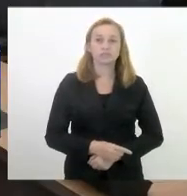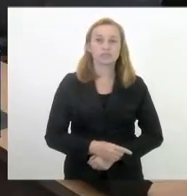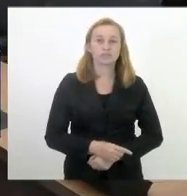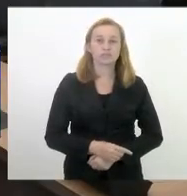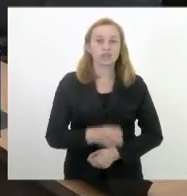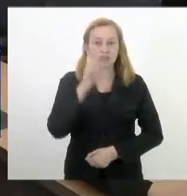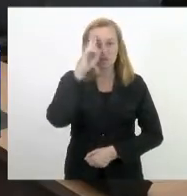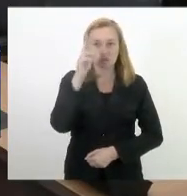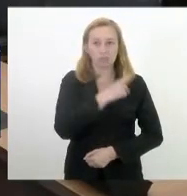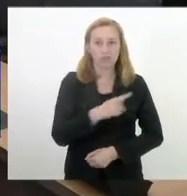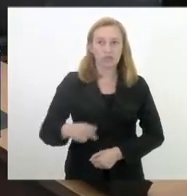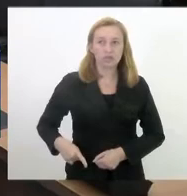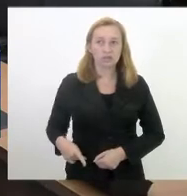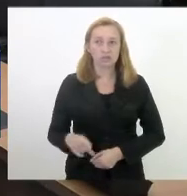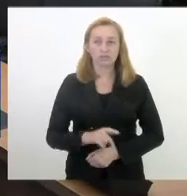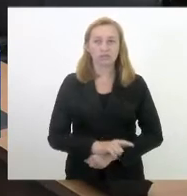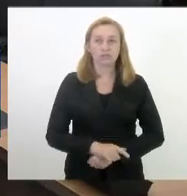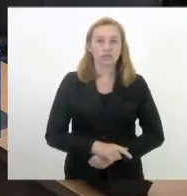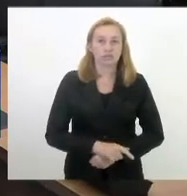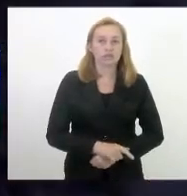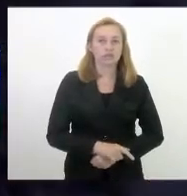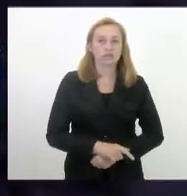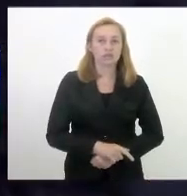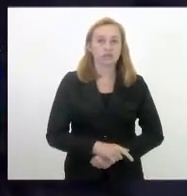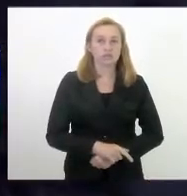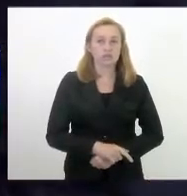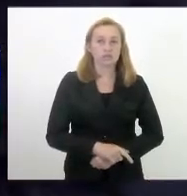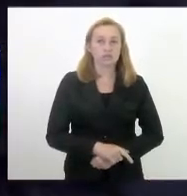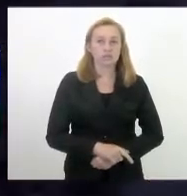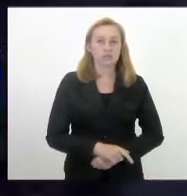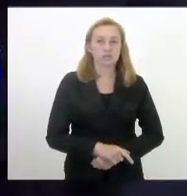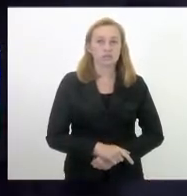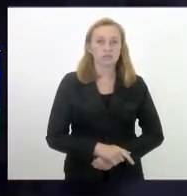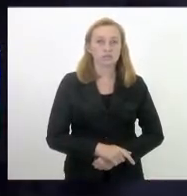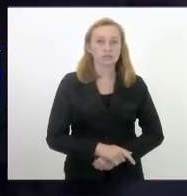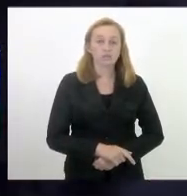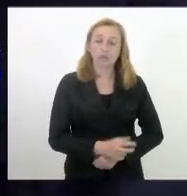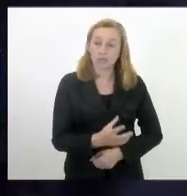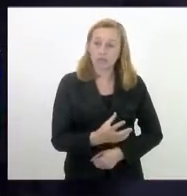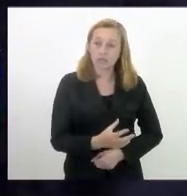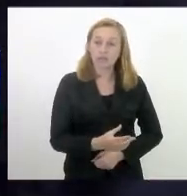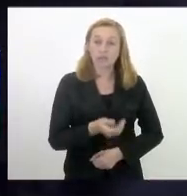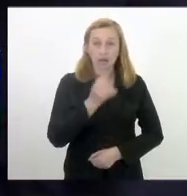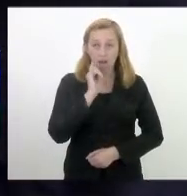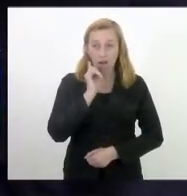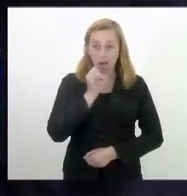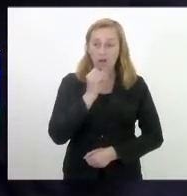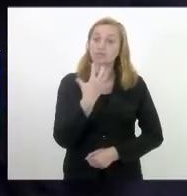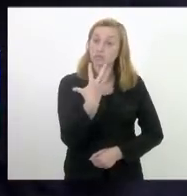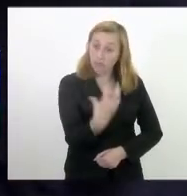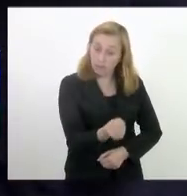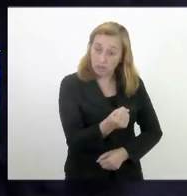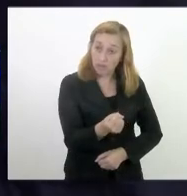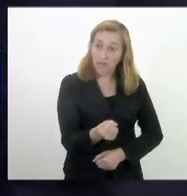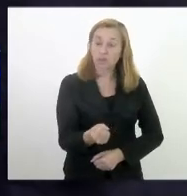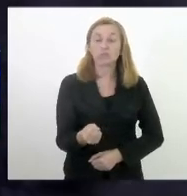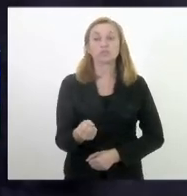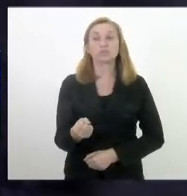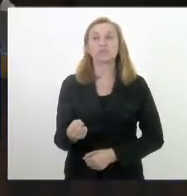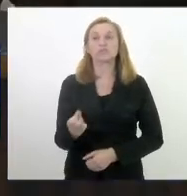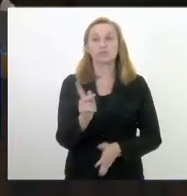Senhor presidente, cumprimento Vossa Excelência pela proposição e relato o parecer favorável ao